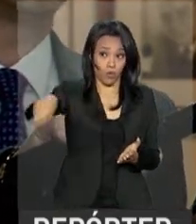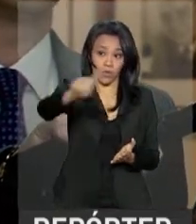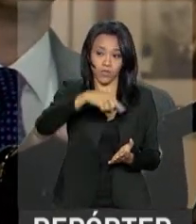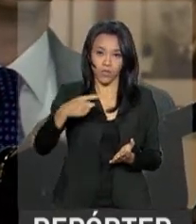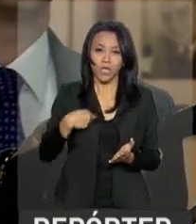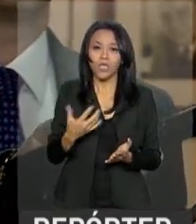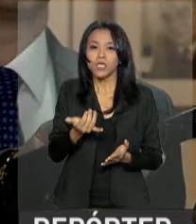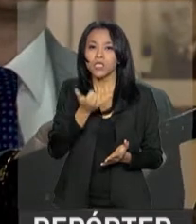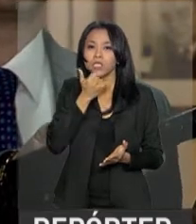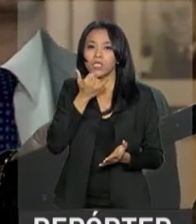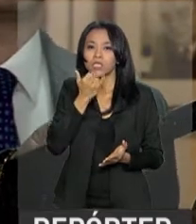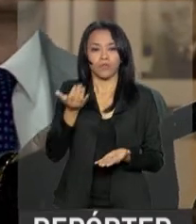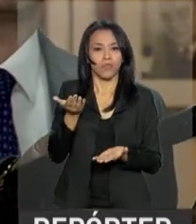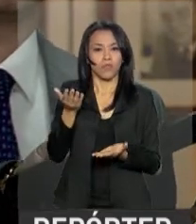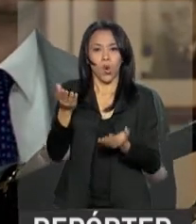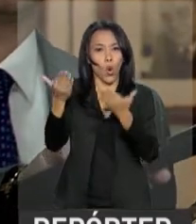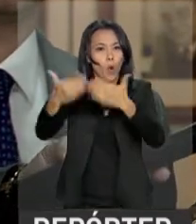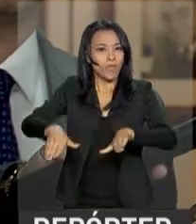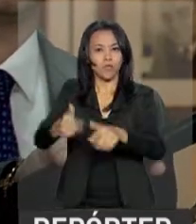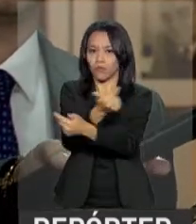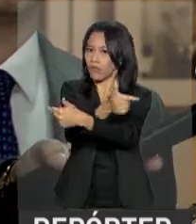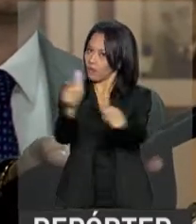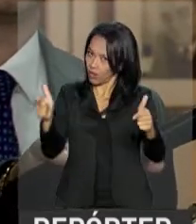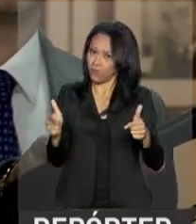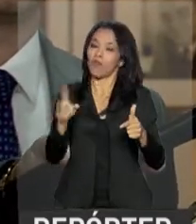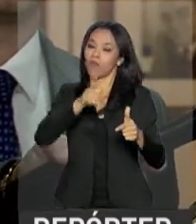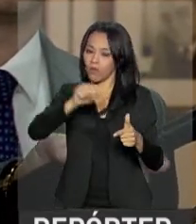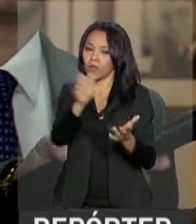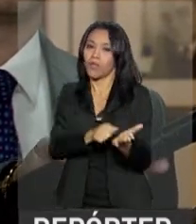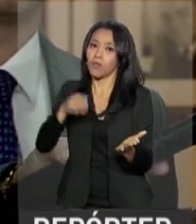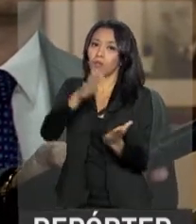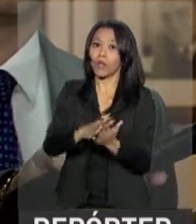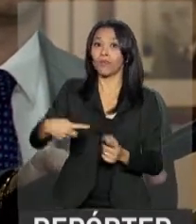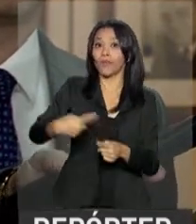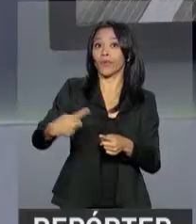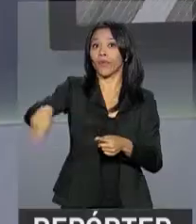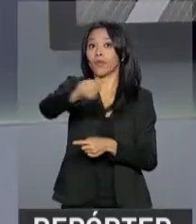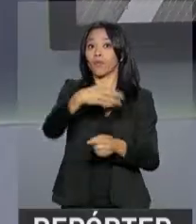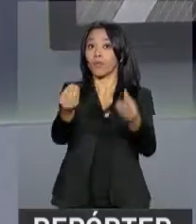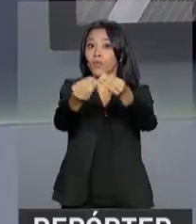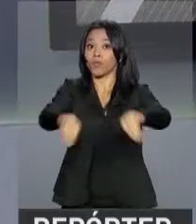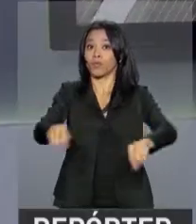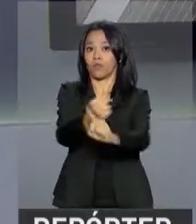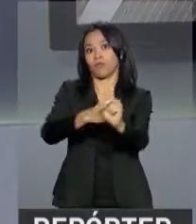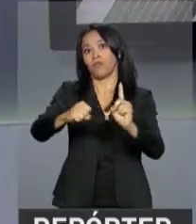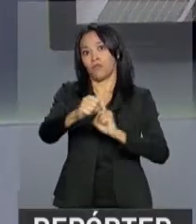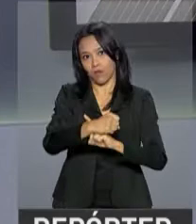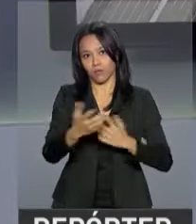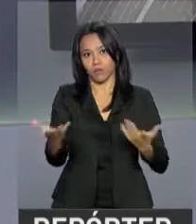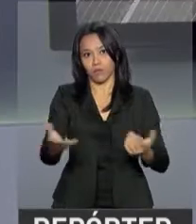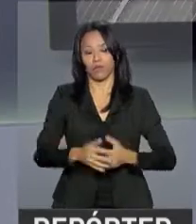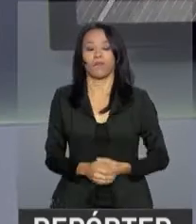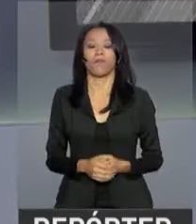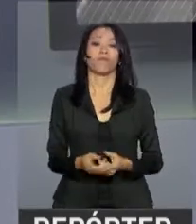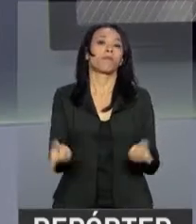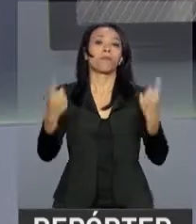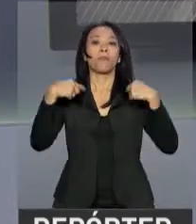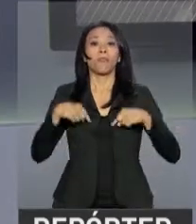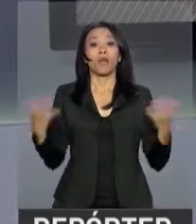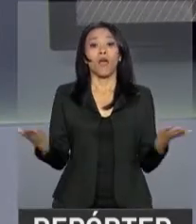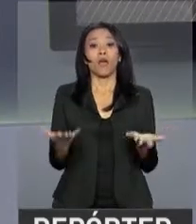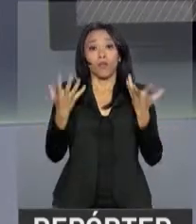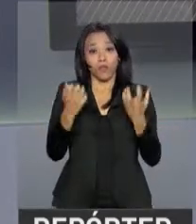de que nós vamos cobrar até o fim naqueles que prejudicaram a sociedade nós vamos agora ao palácio do planalto